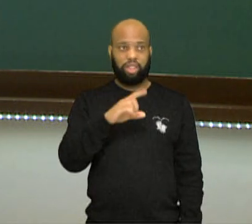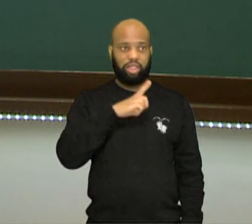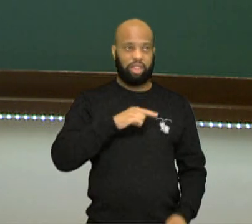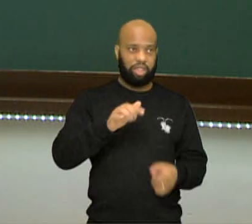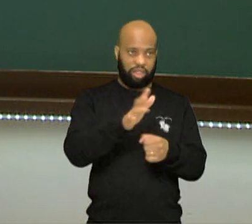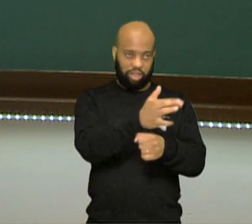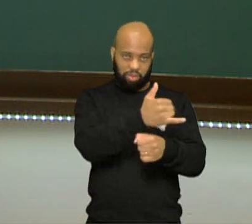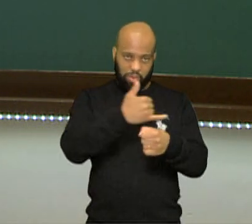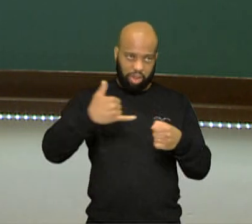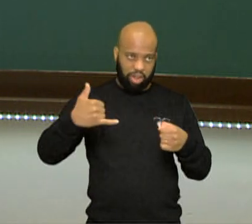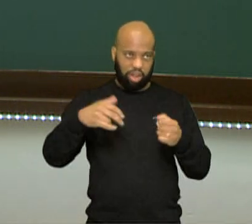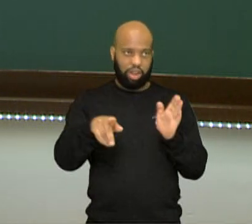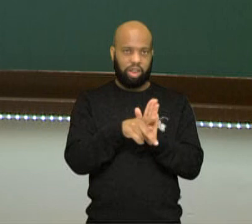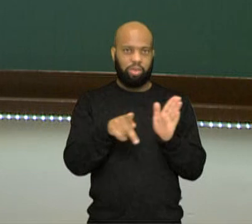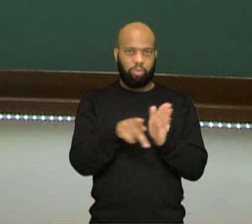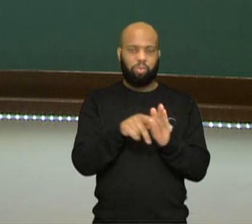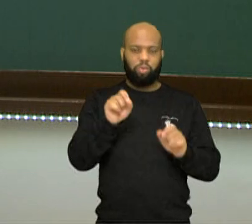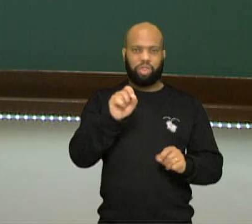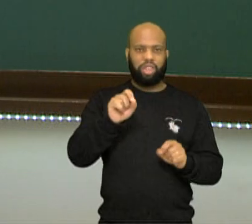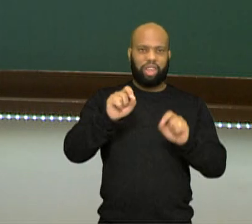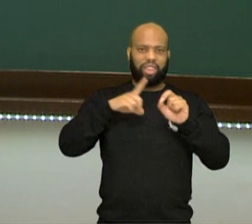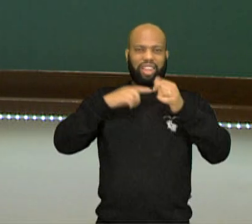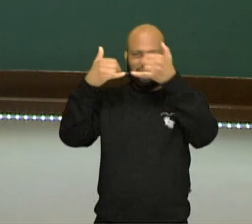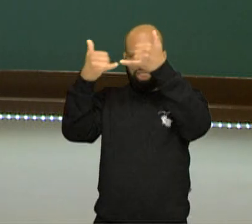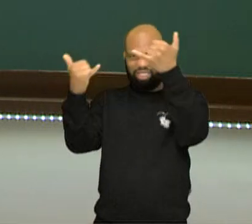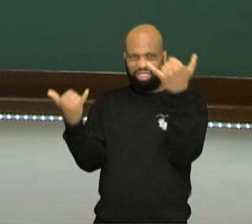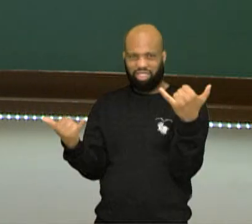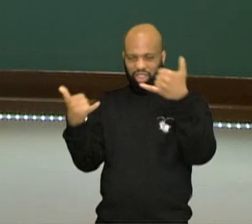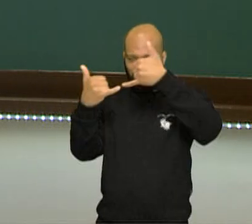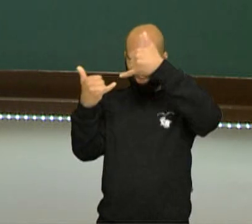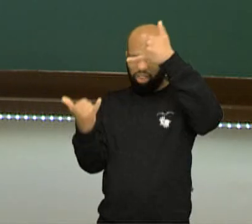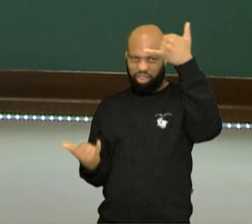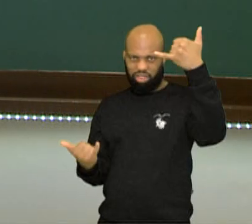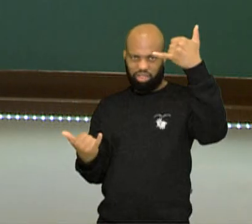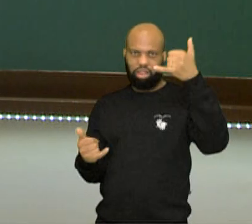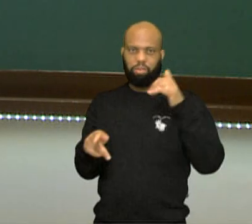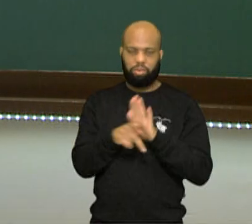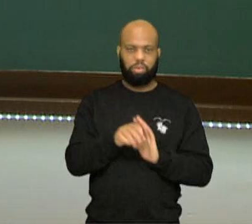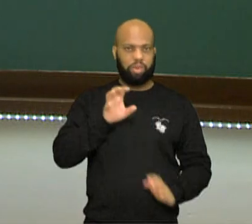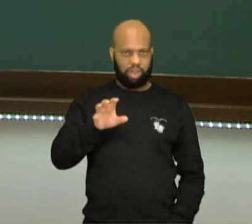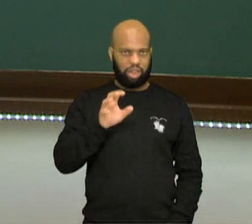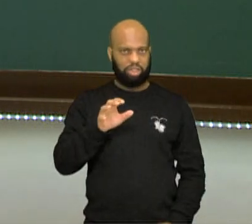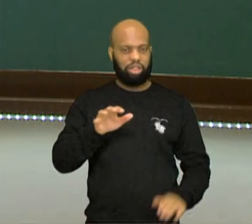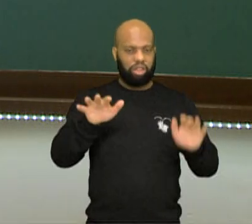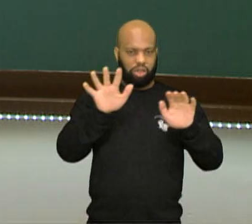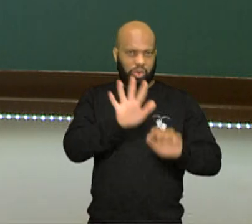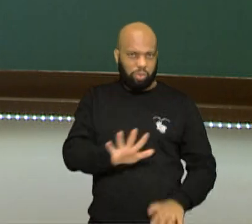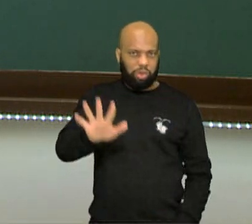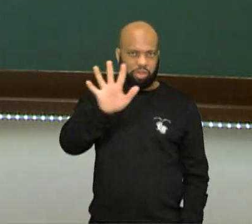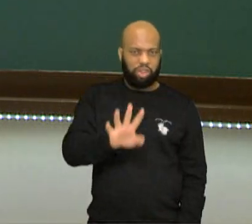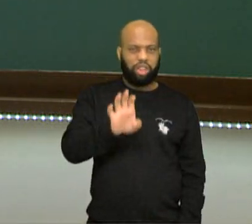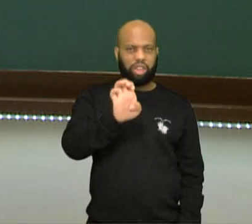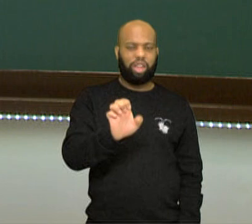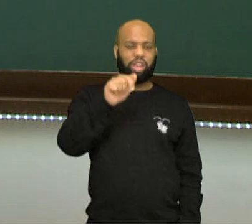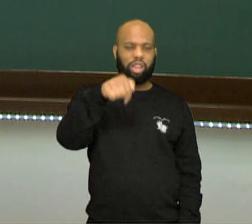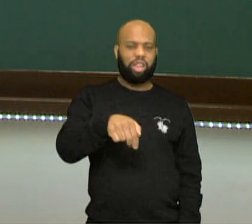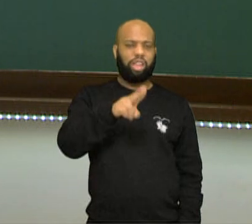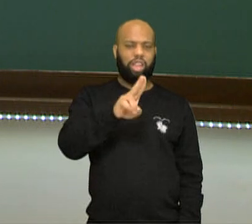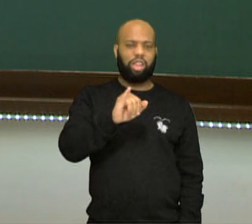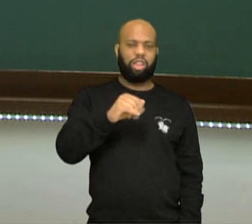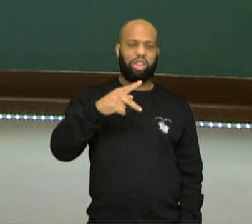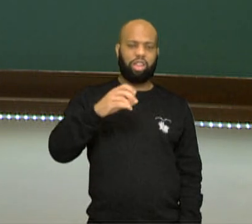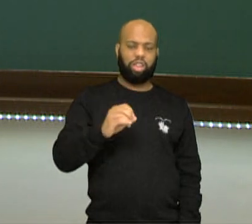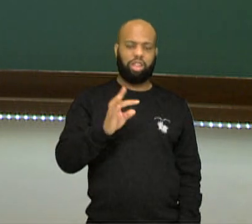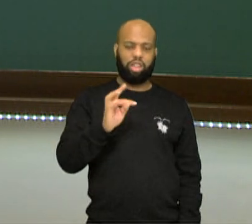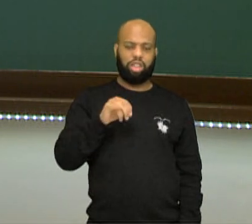pela superfície equipotencial, paralelamente significa na linha da superfície equipotencial, eu não vou realizar trabalho porque eu não vou